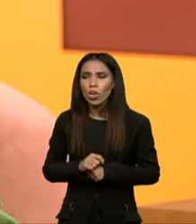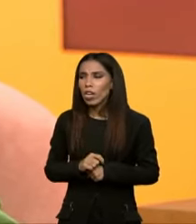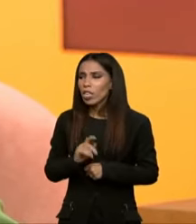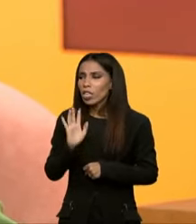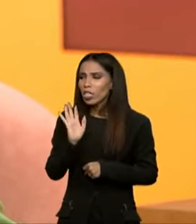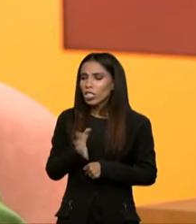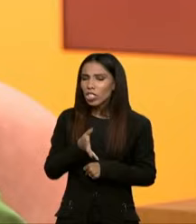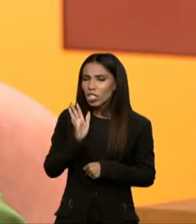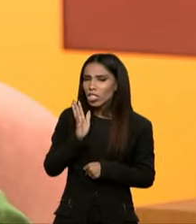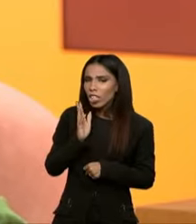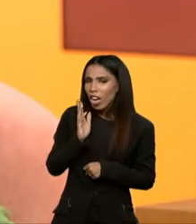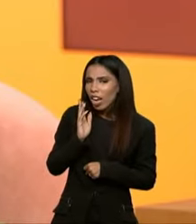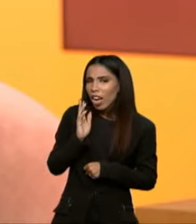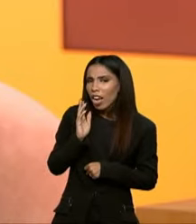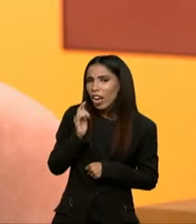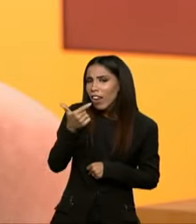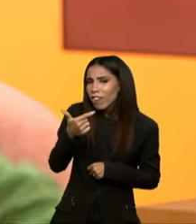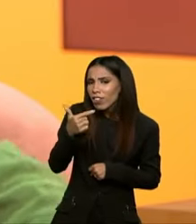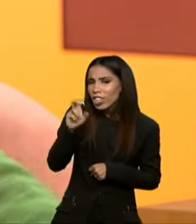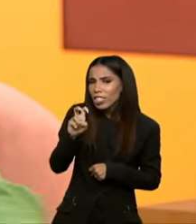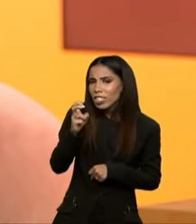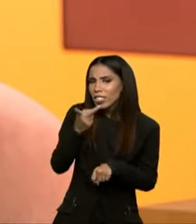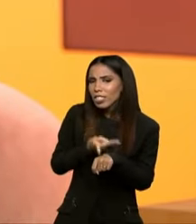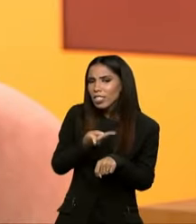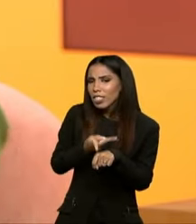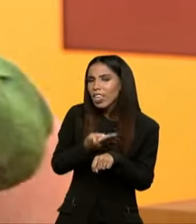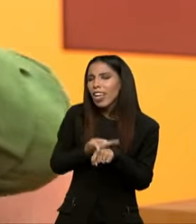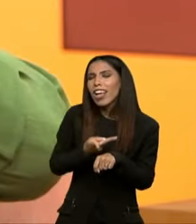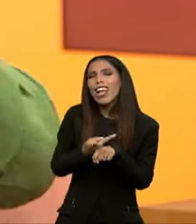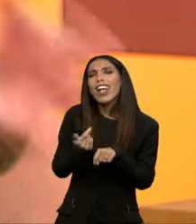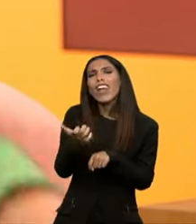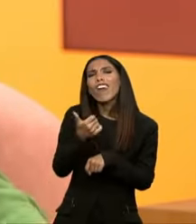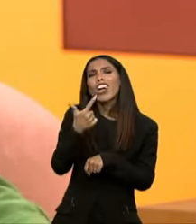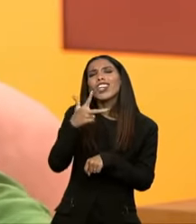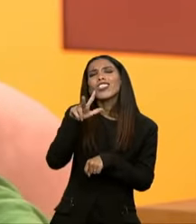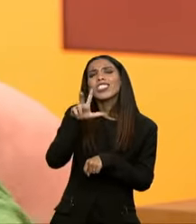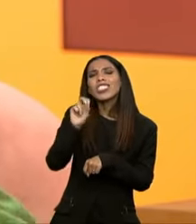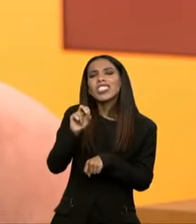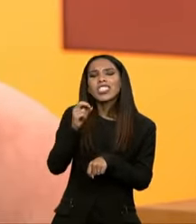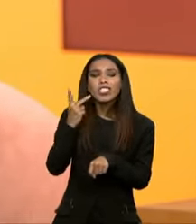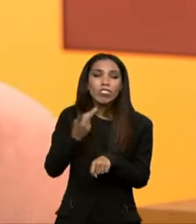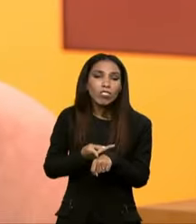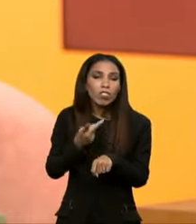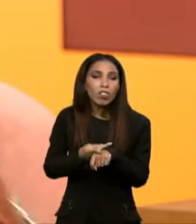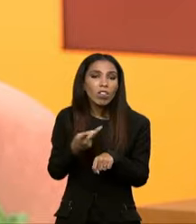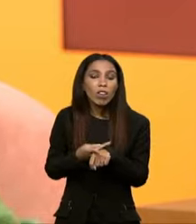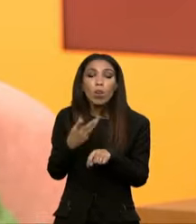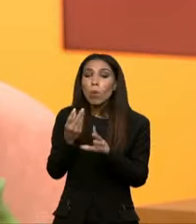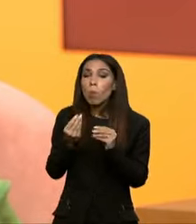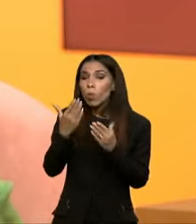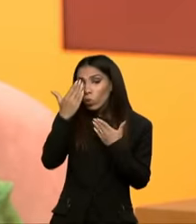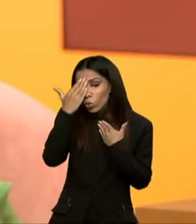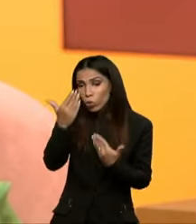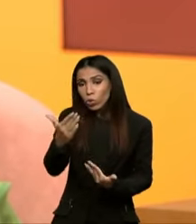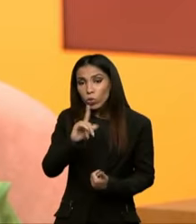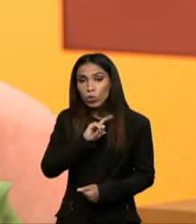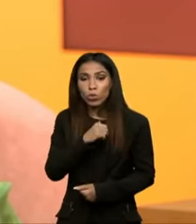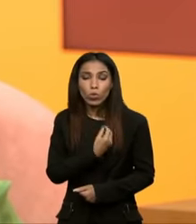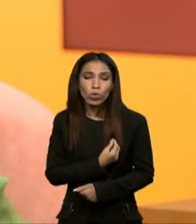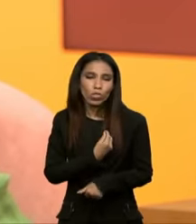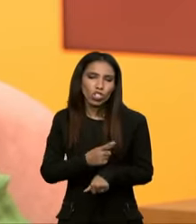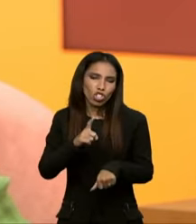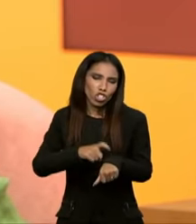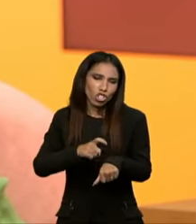já 27, 25 prêmios, eu quero que estejam 250 prêmios. E muito, muito obrigada pelo seu